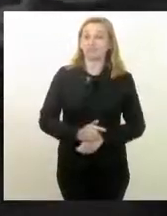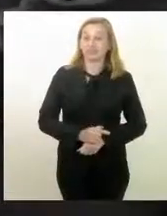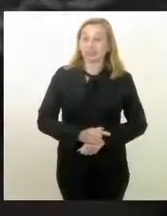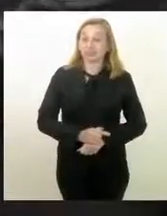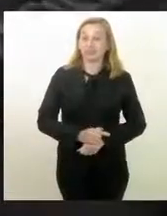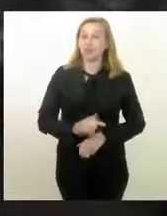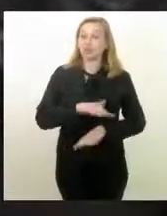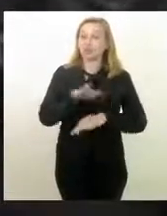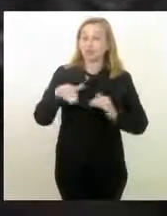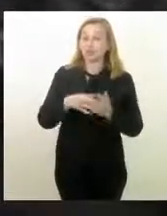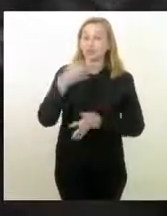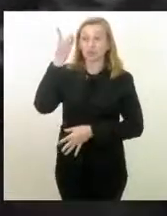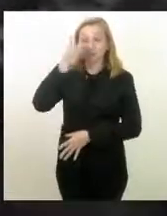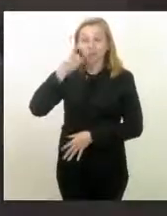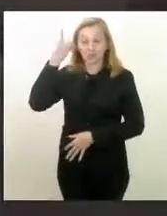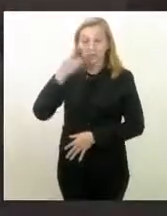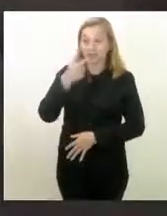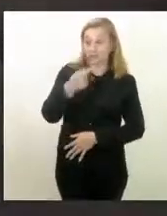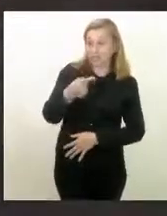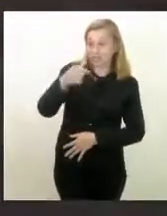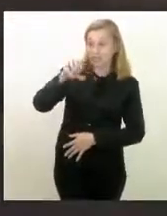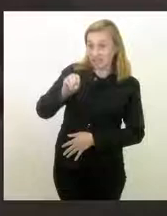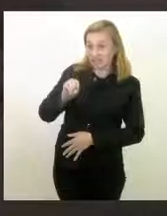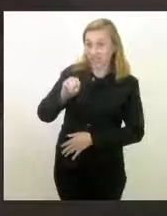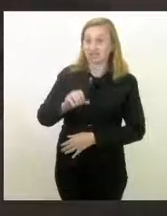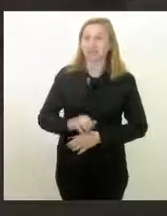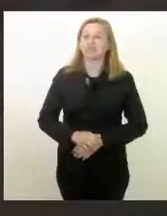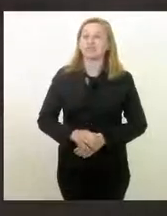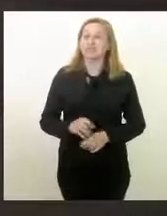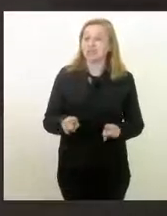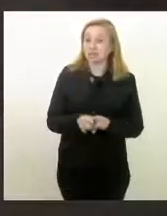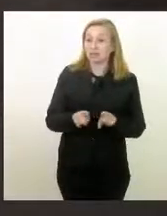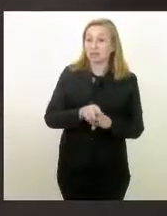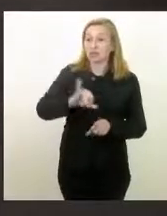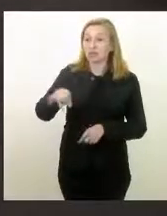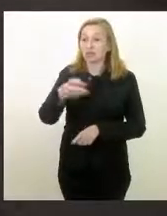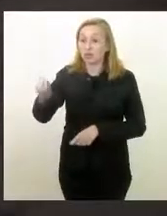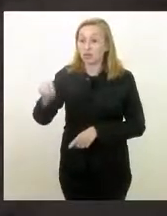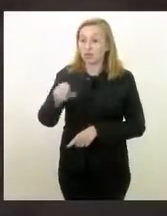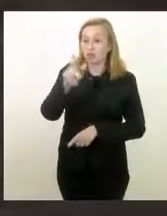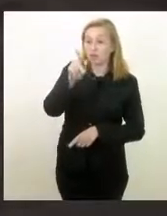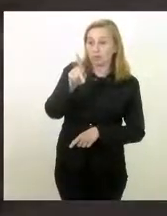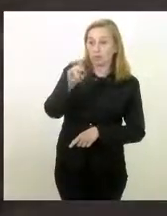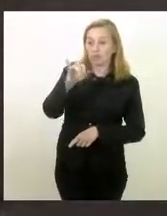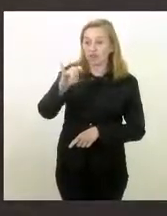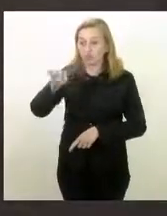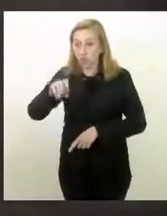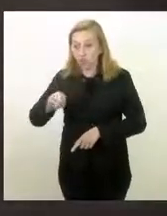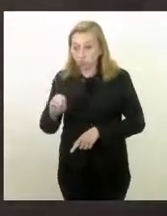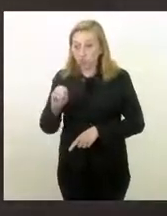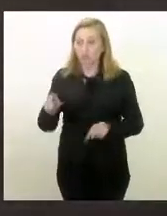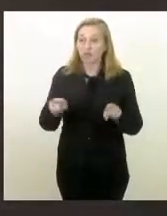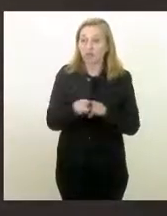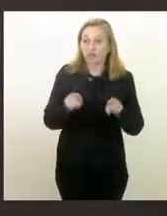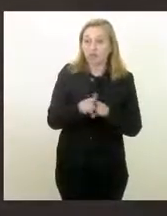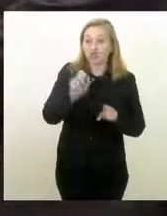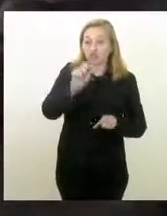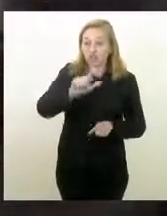Todos os parlamentares, inclusive o nosso João Peixoto, nosso Gil